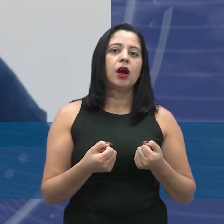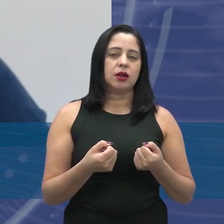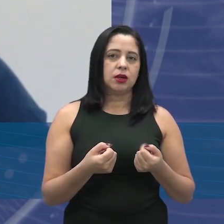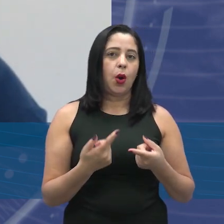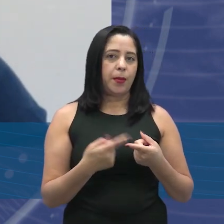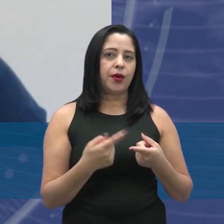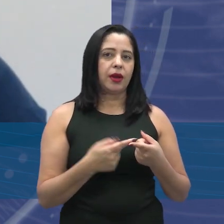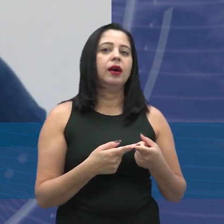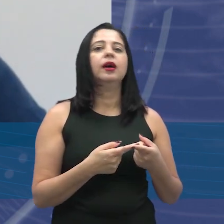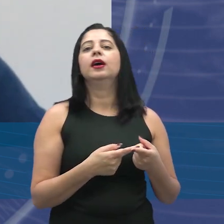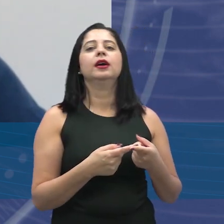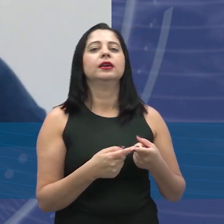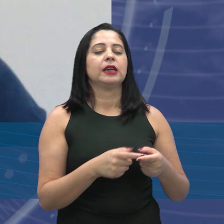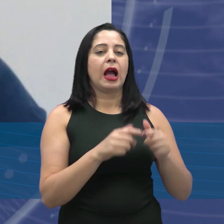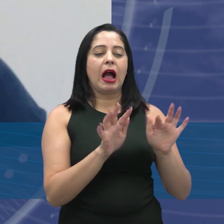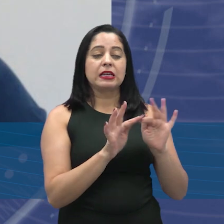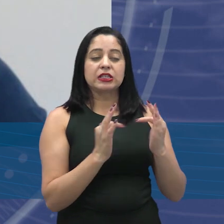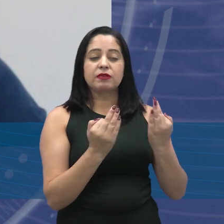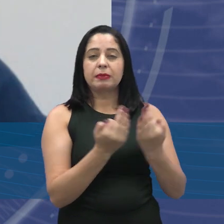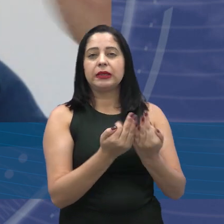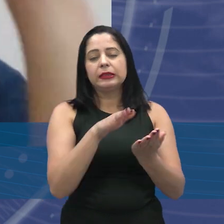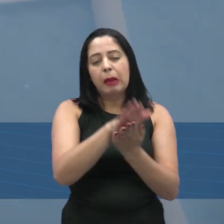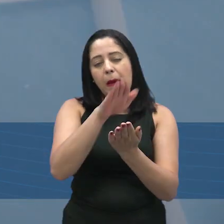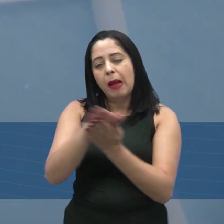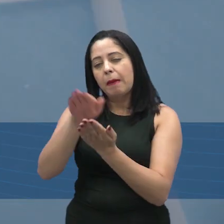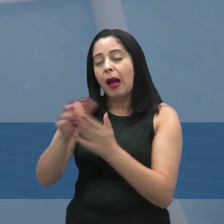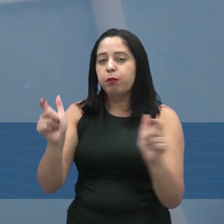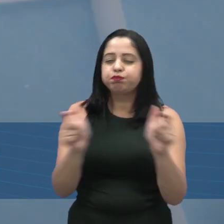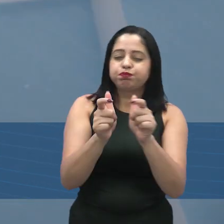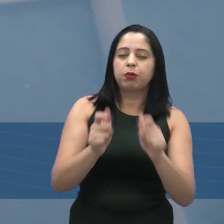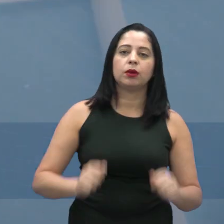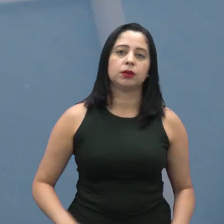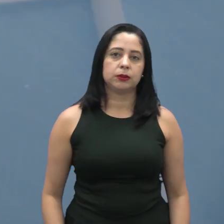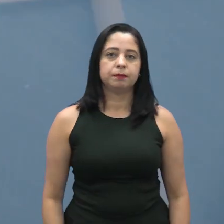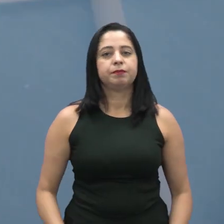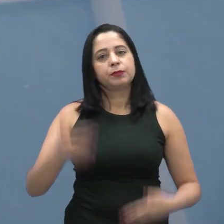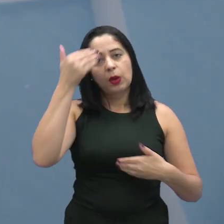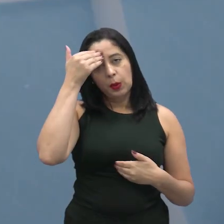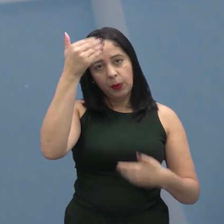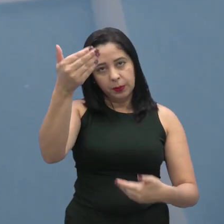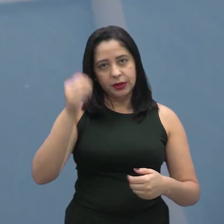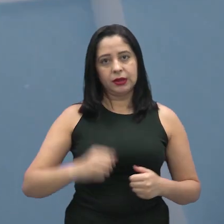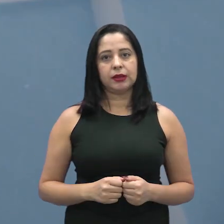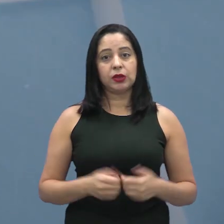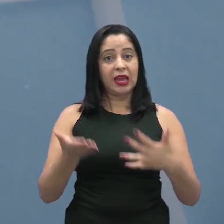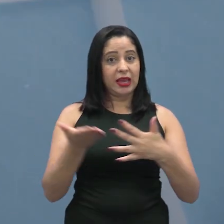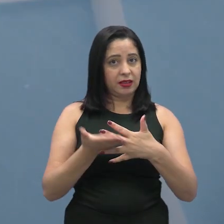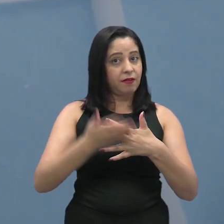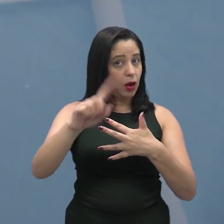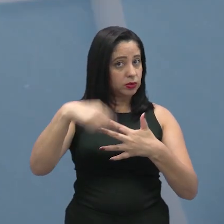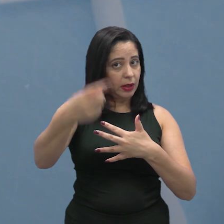ou se diminui o gasto com alguns tipos de despesas. Tá, então, obrigada, Bruno. No próximo bloco